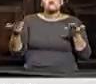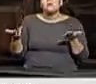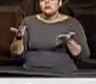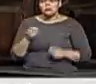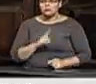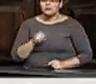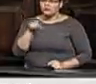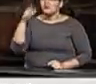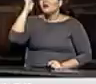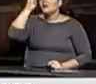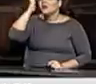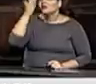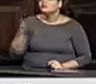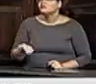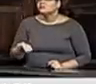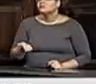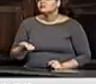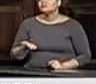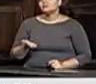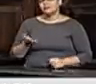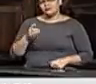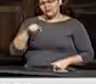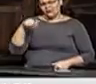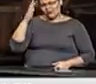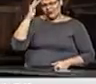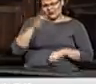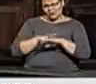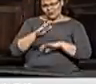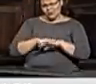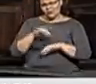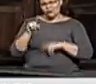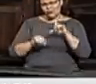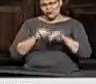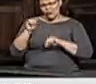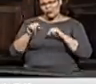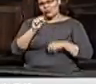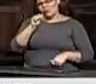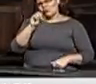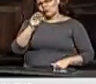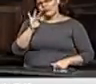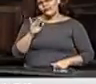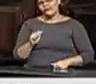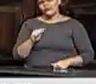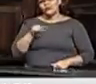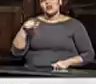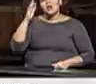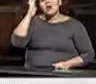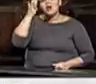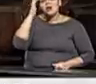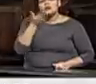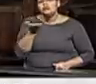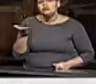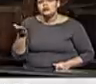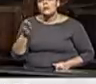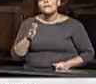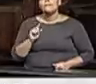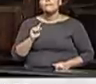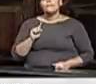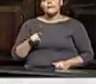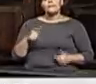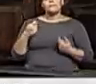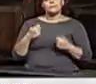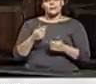O que que vocês acham? A escolha de Sofia. O que que vocês acham que